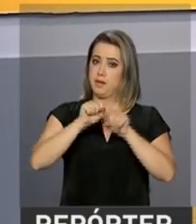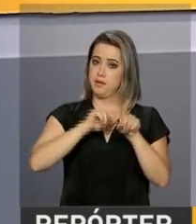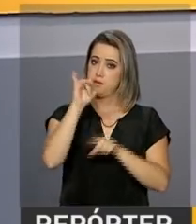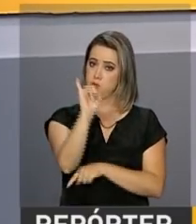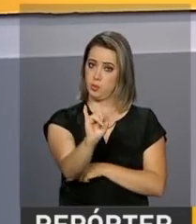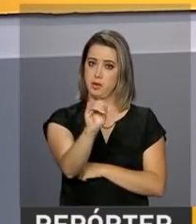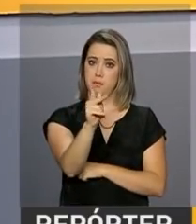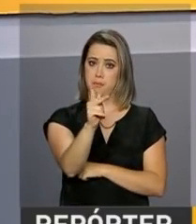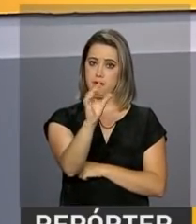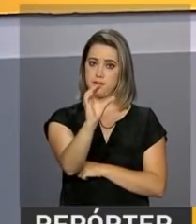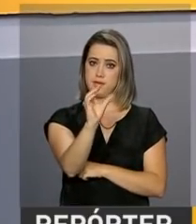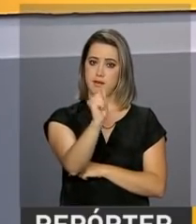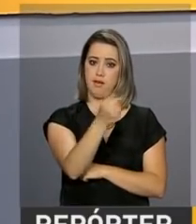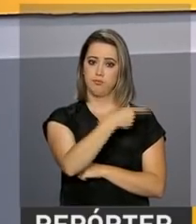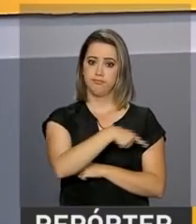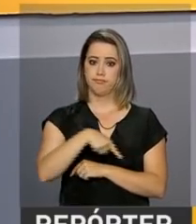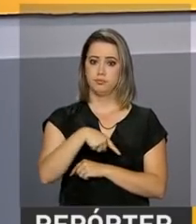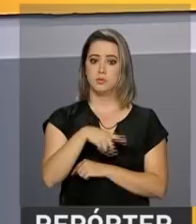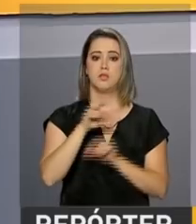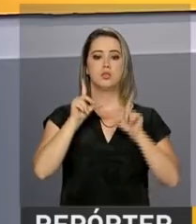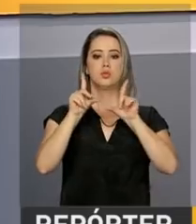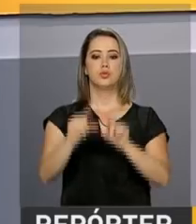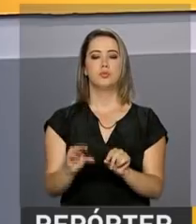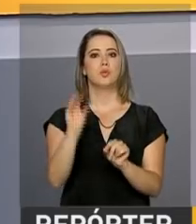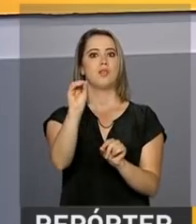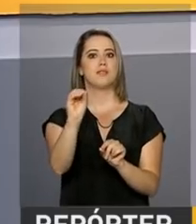IPCA, o Índice de Preços ao Consumidor Amplo, caia